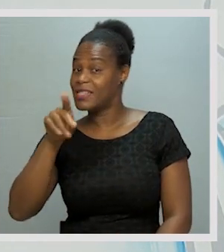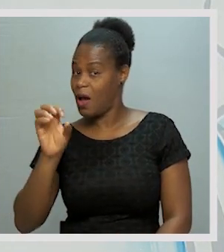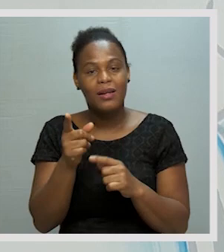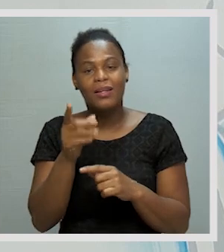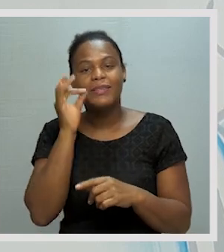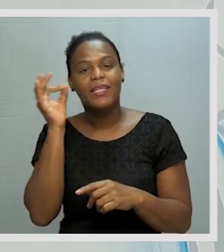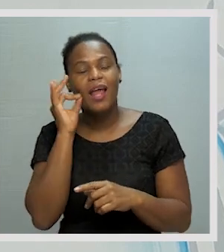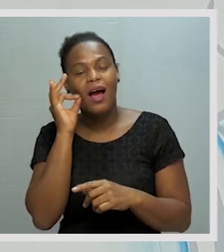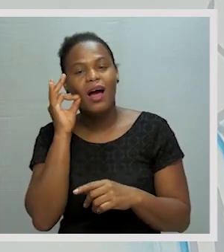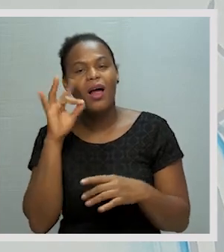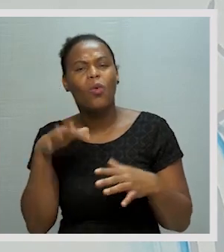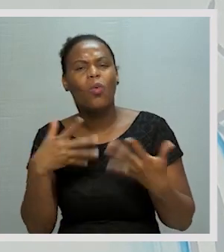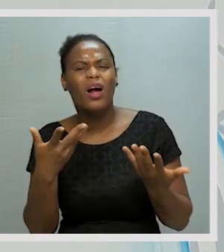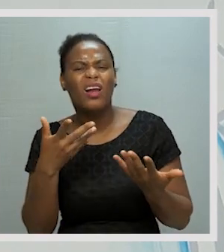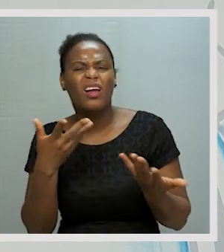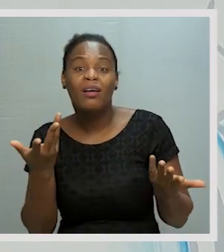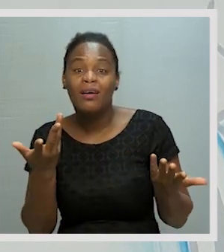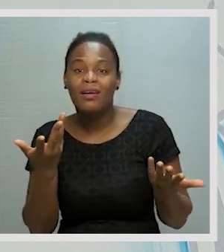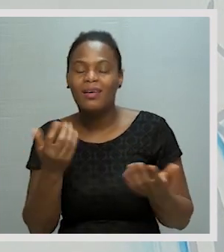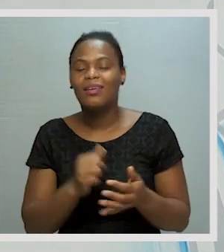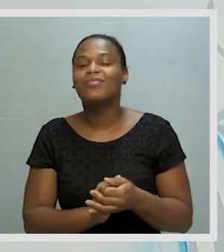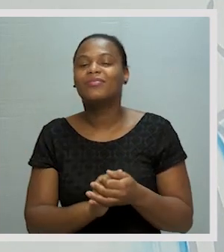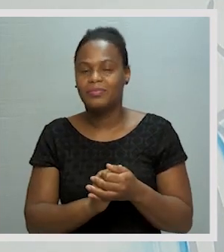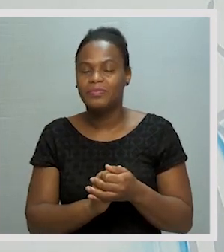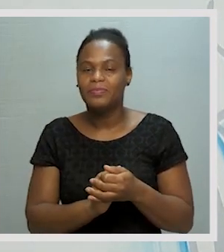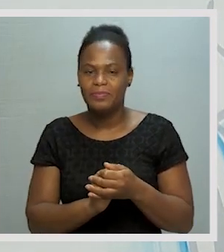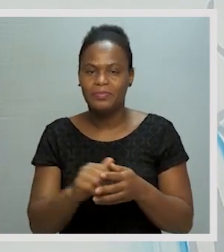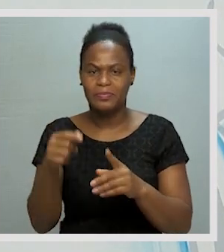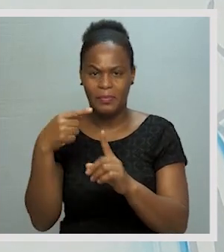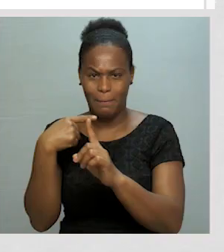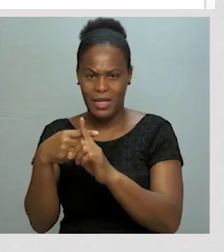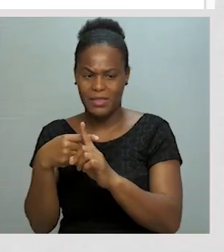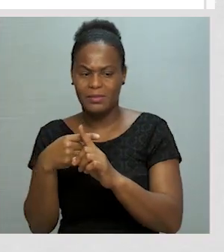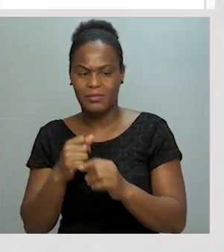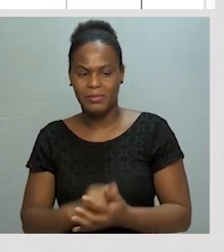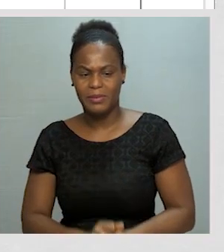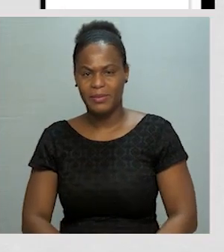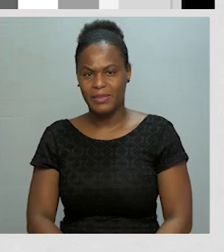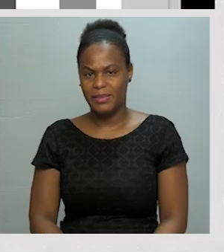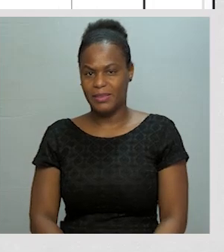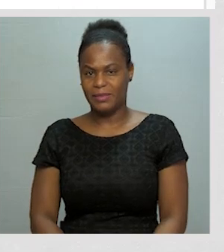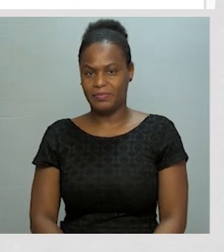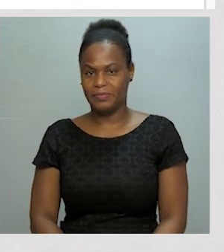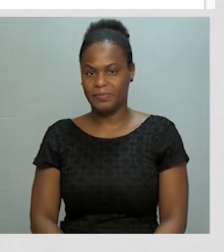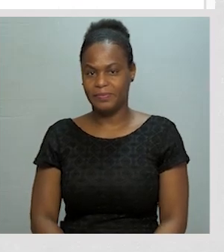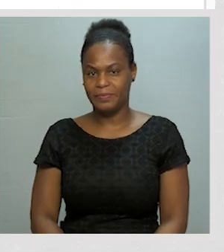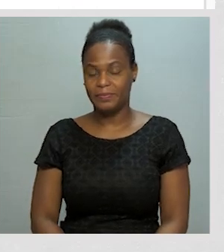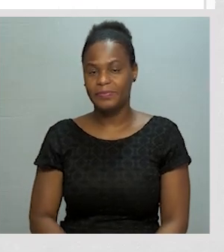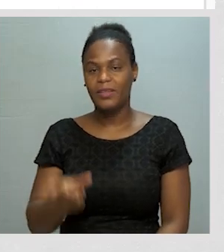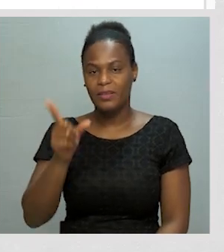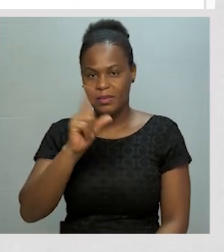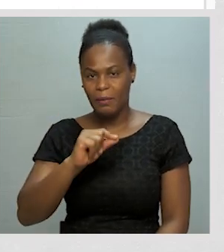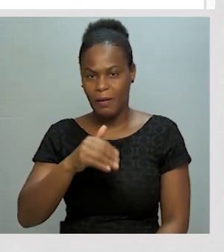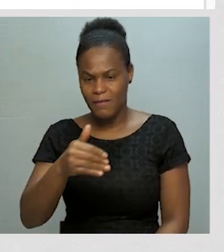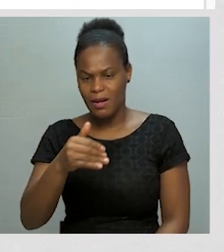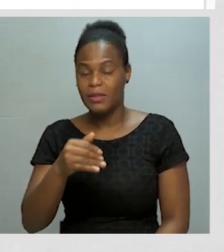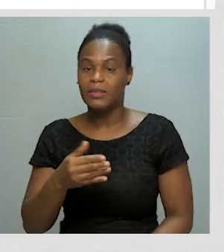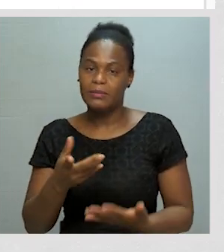surgem algumas palavrinhas, não é? Exato. Aparecem o somar, o adicionar, mas